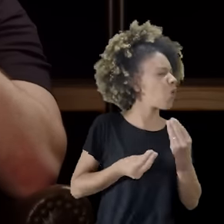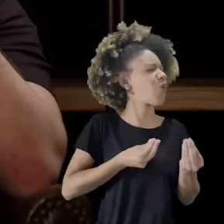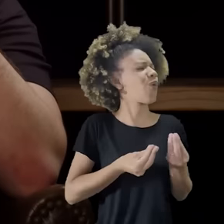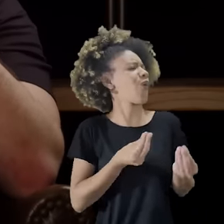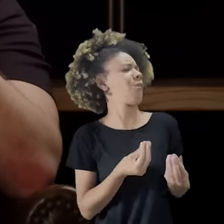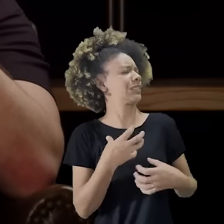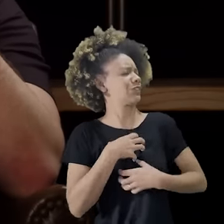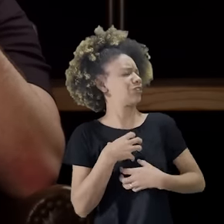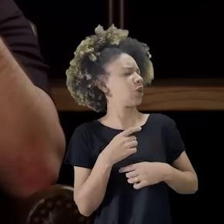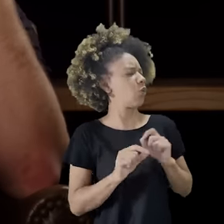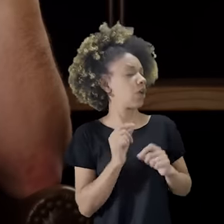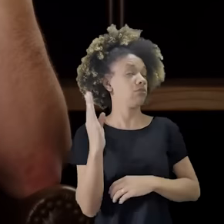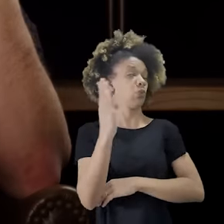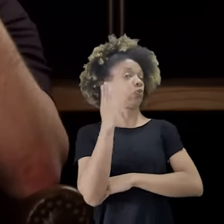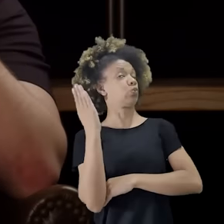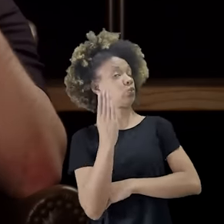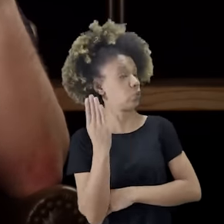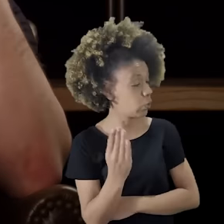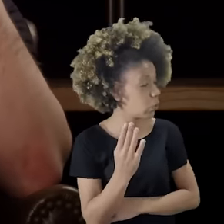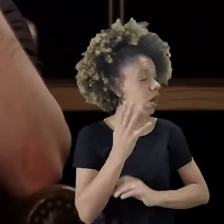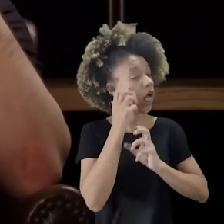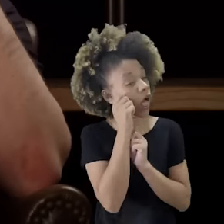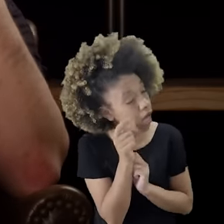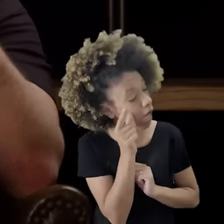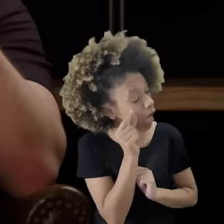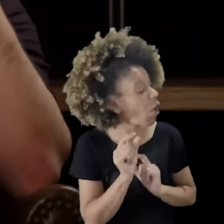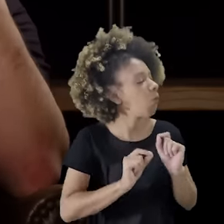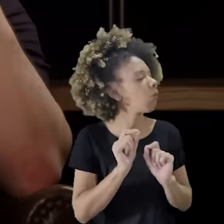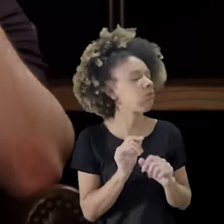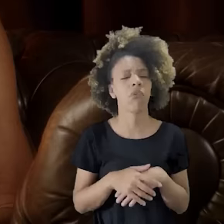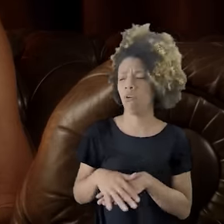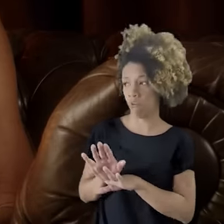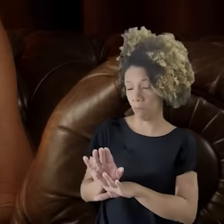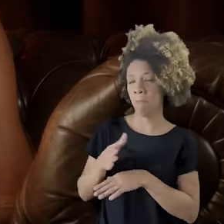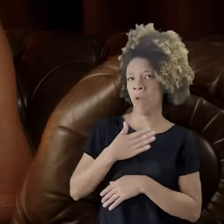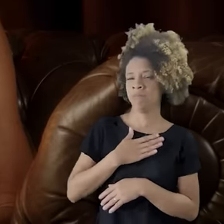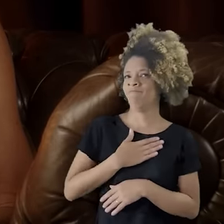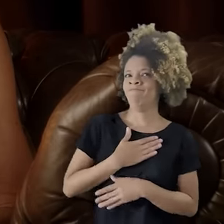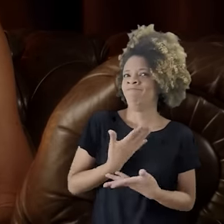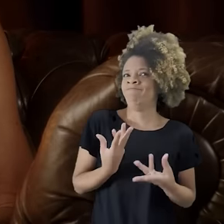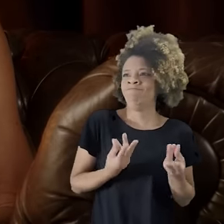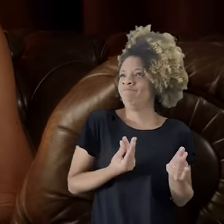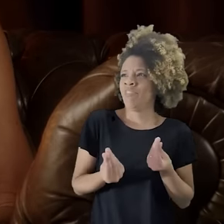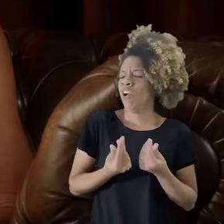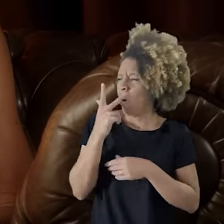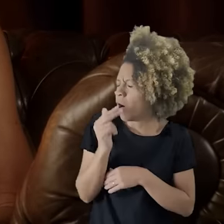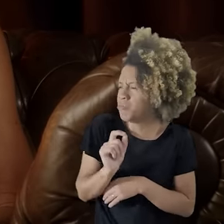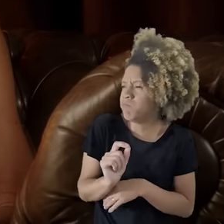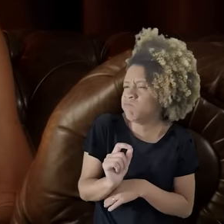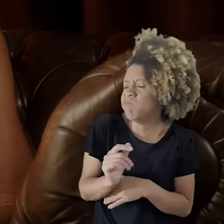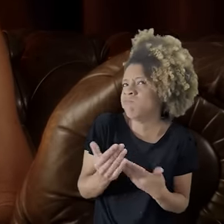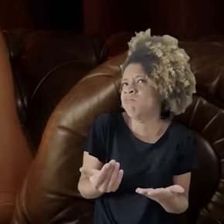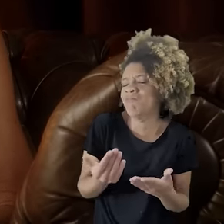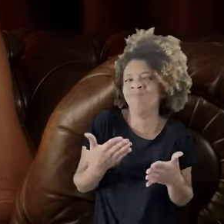a mudança que mudanças você sentia você sentir a tontura Você Dormia muito é olha pra mim é uma coisa que eu acho